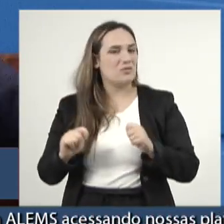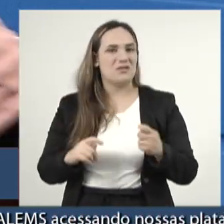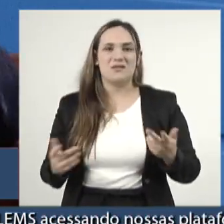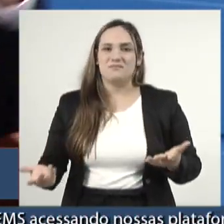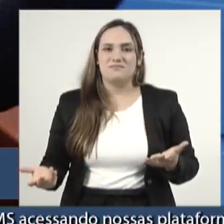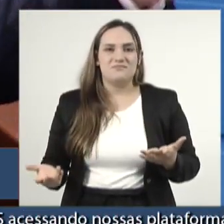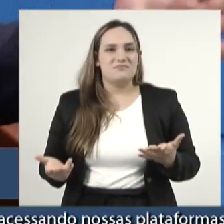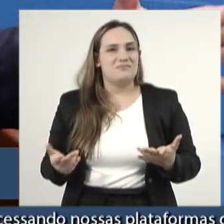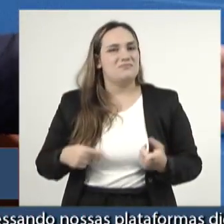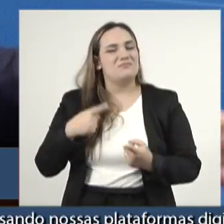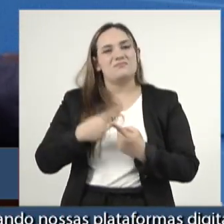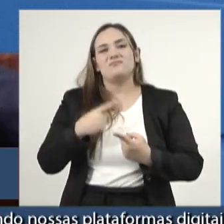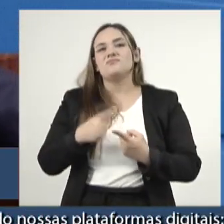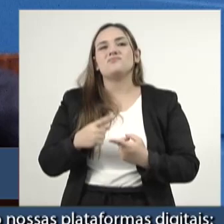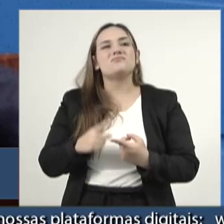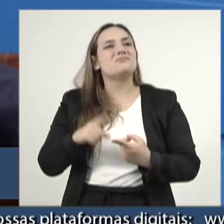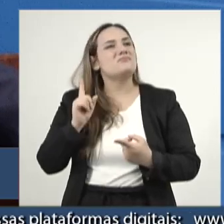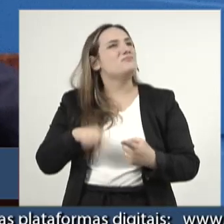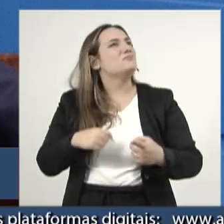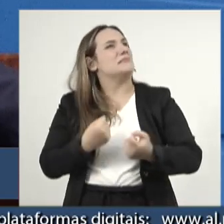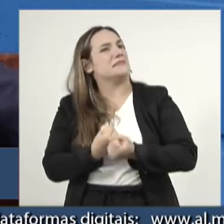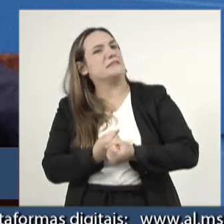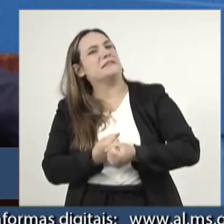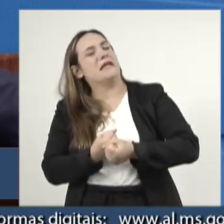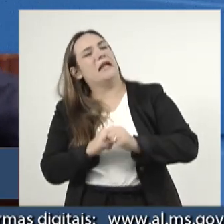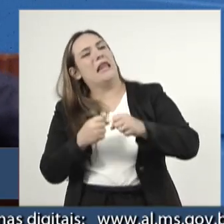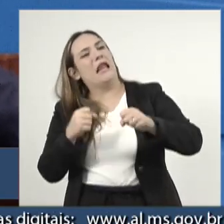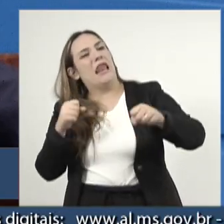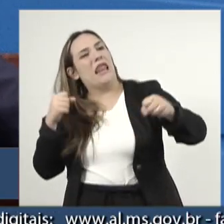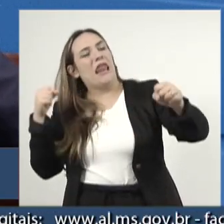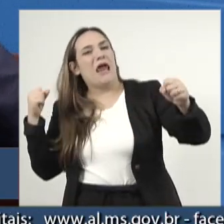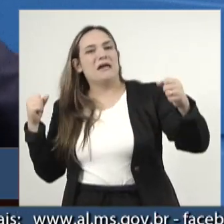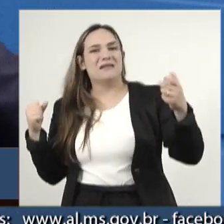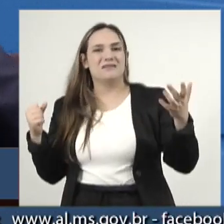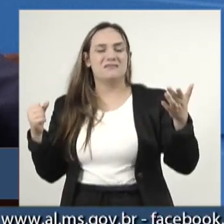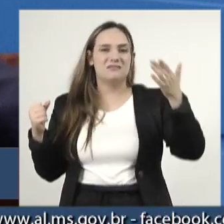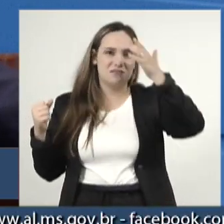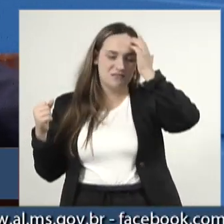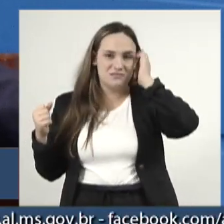porque são grandes extensões que estavam